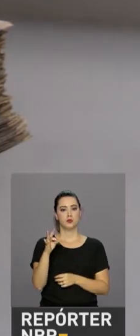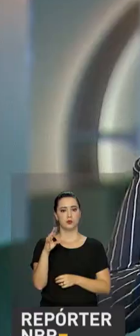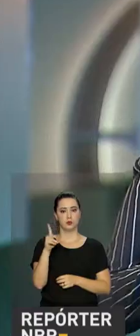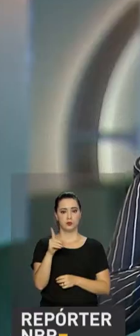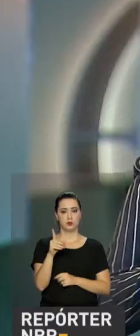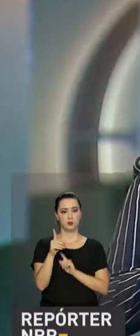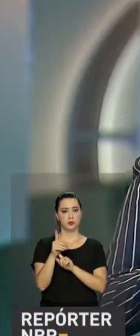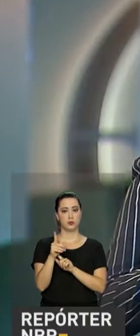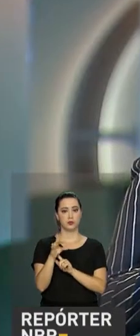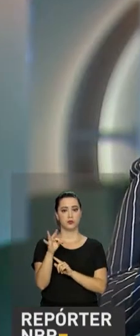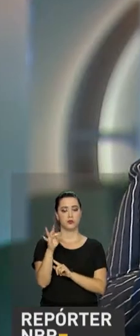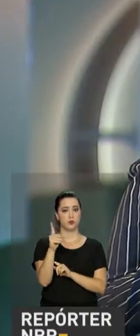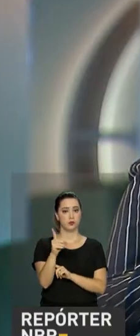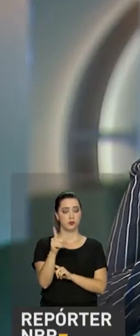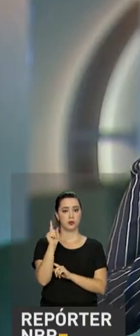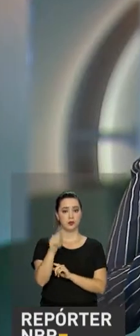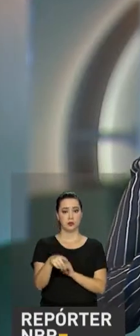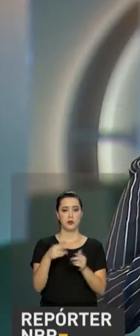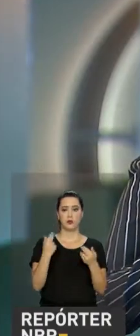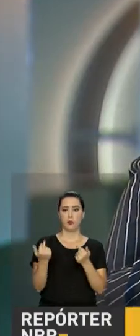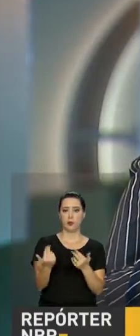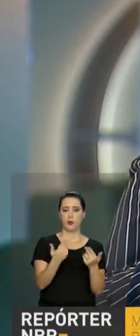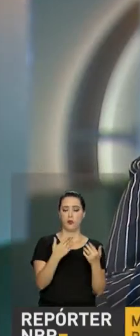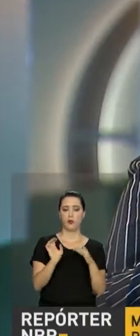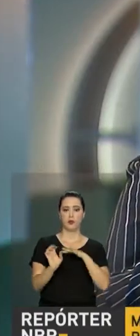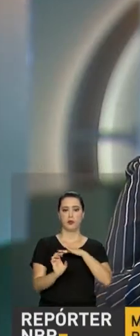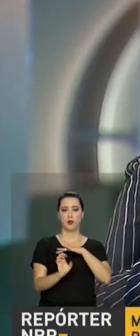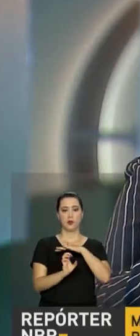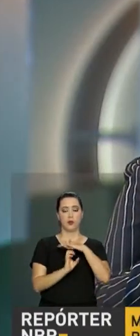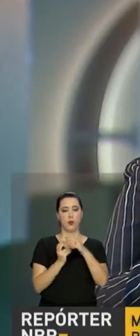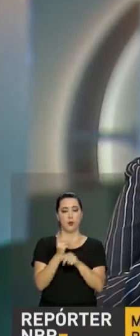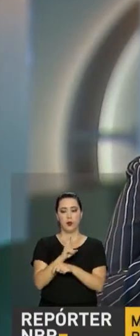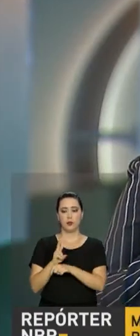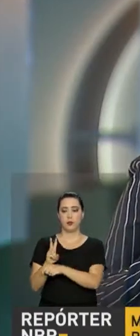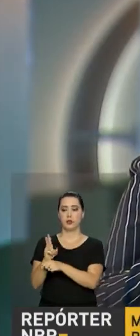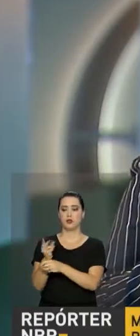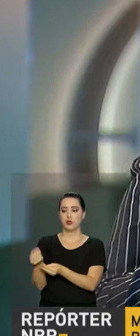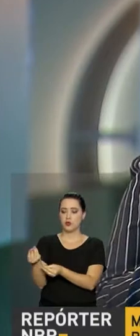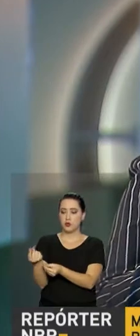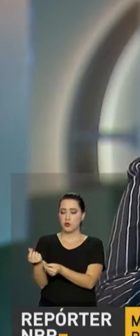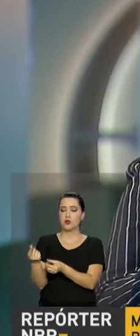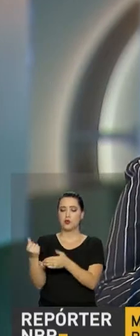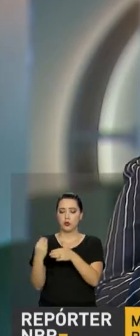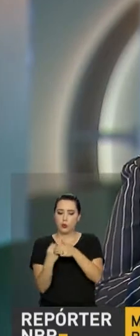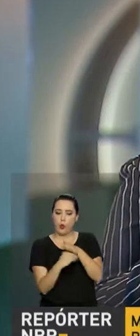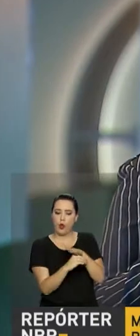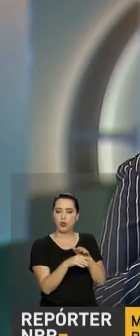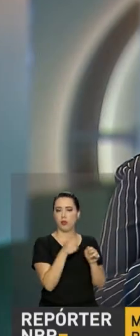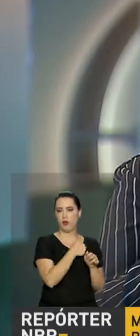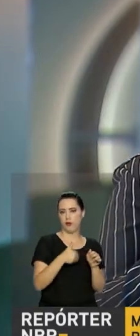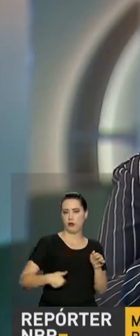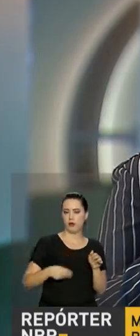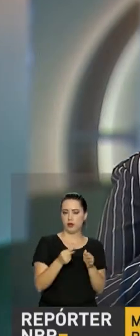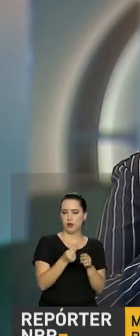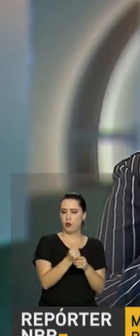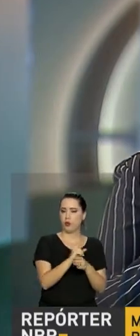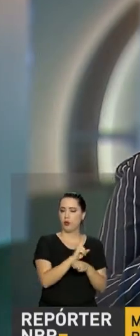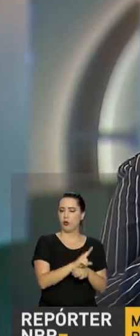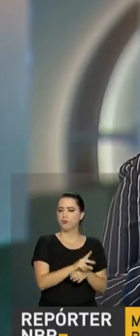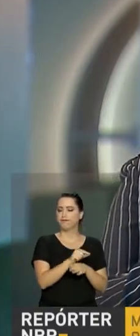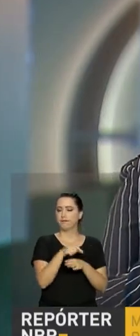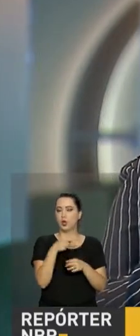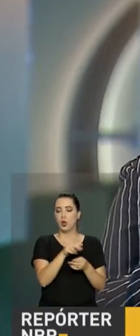direto tesouro direto funciona como um empréstimo você repassa o valor para o governo federal que utiliza essa verba em saúde educação